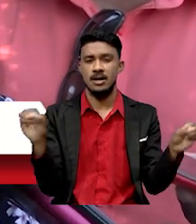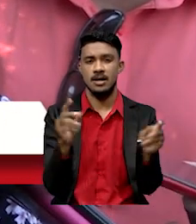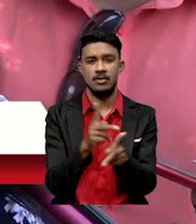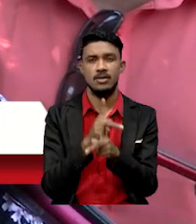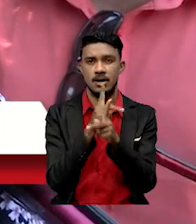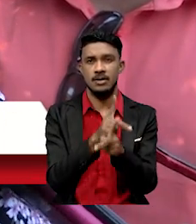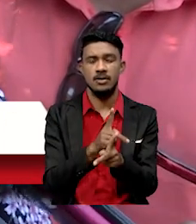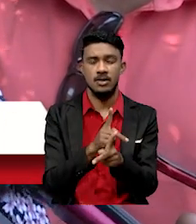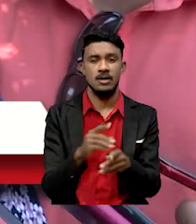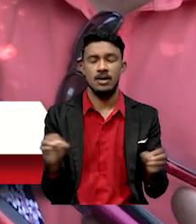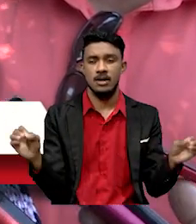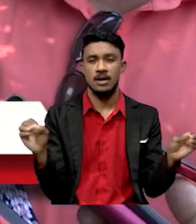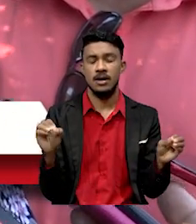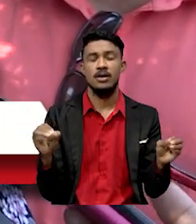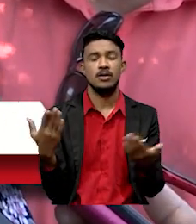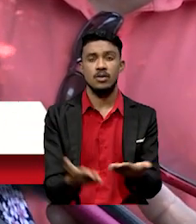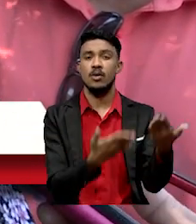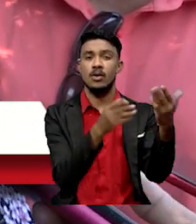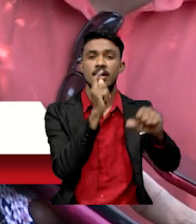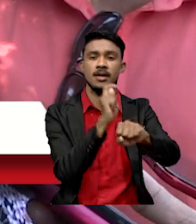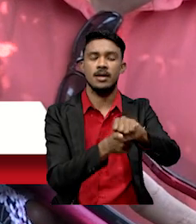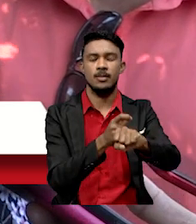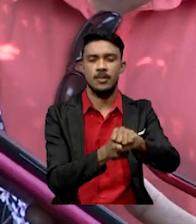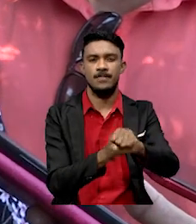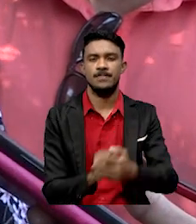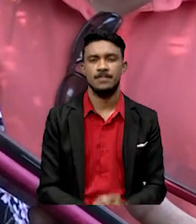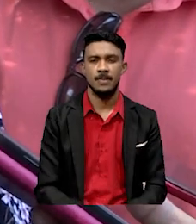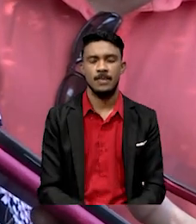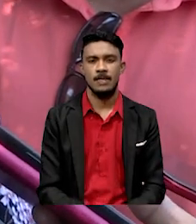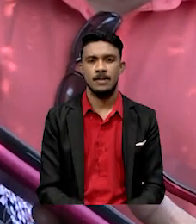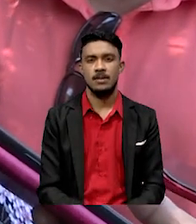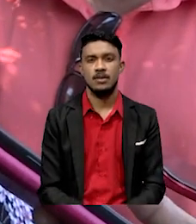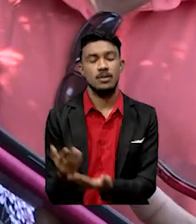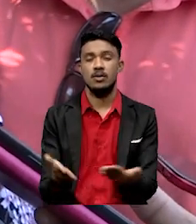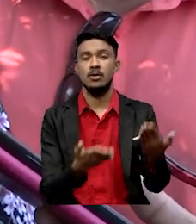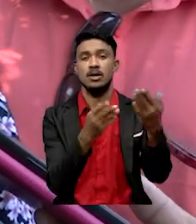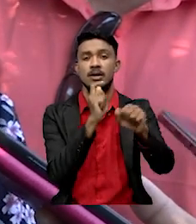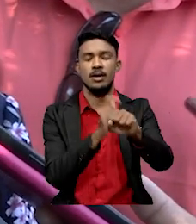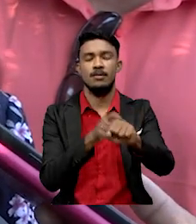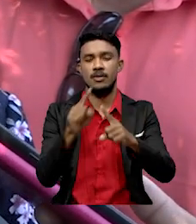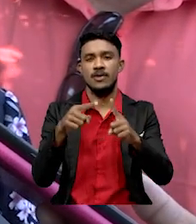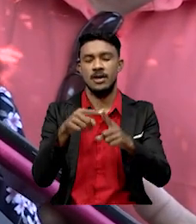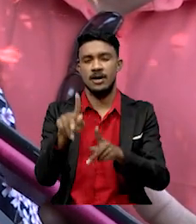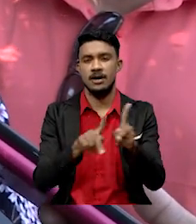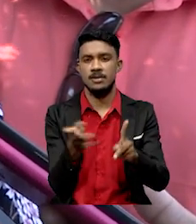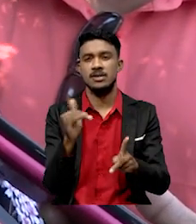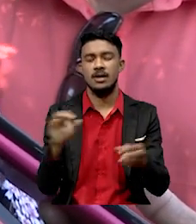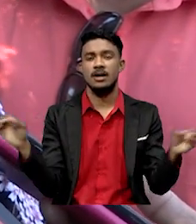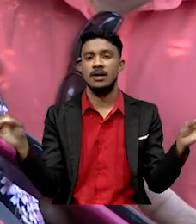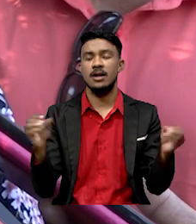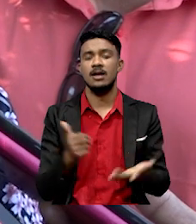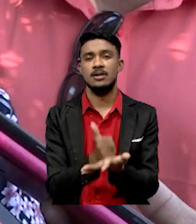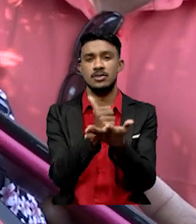la estruturado, lore tempo. E se lori tempo liu, quando comunidade seramos la coi